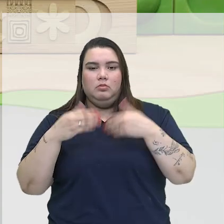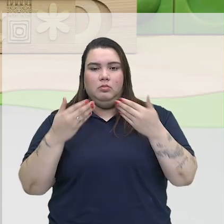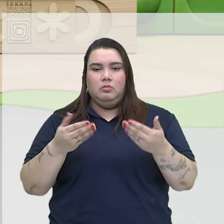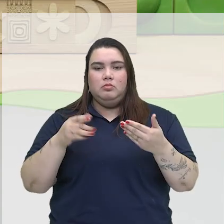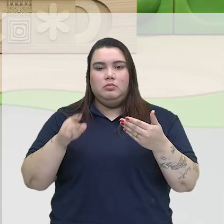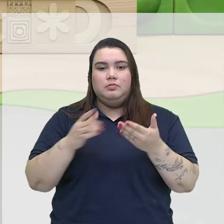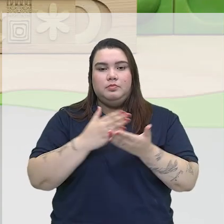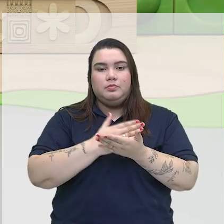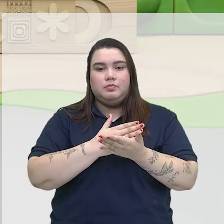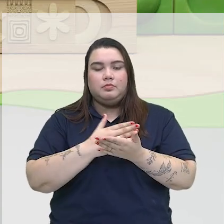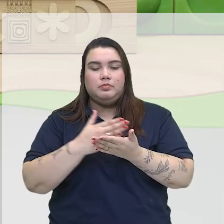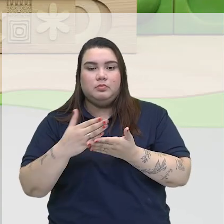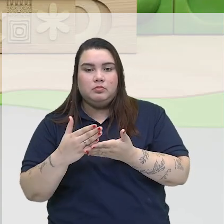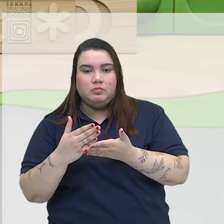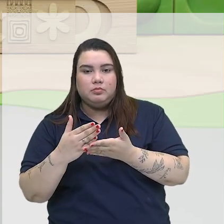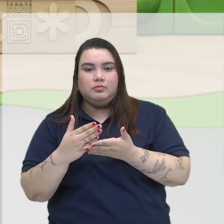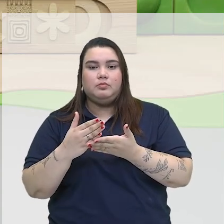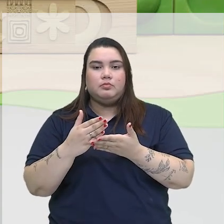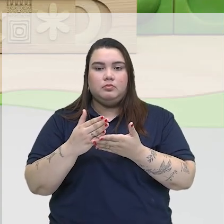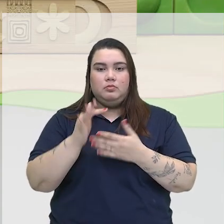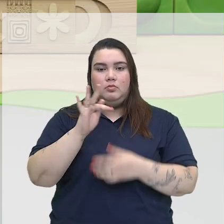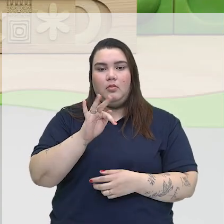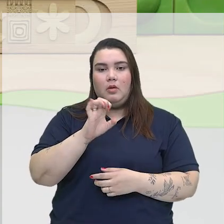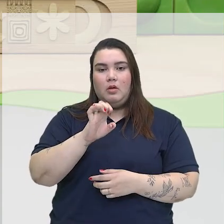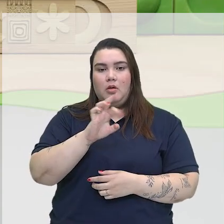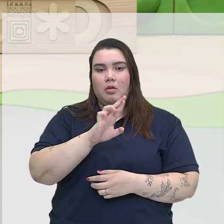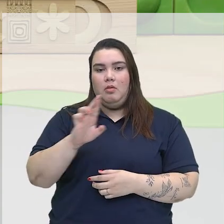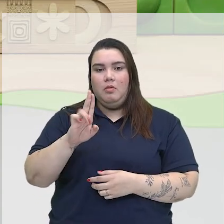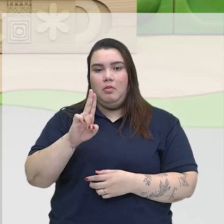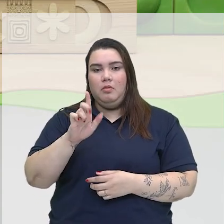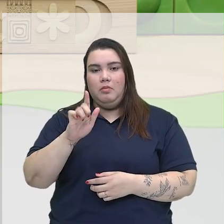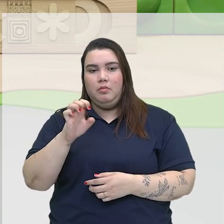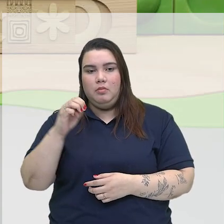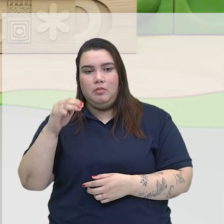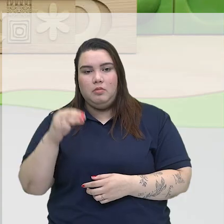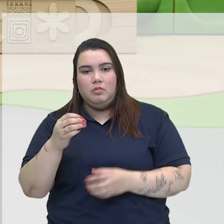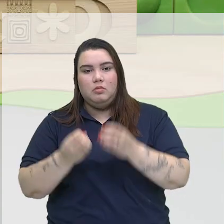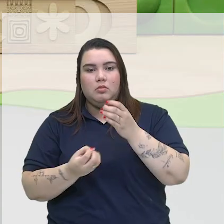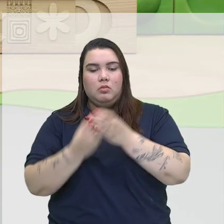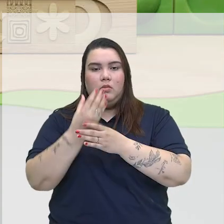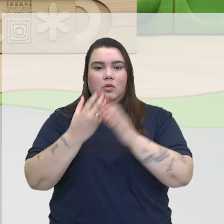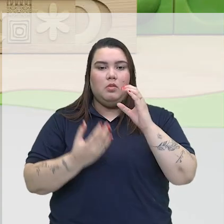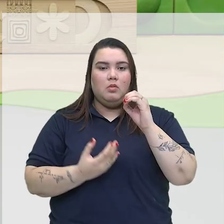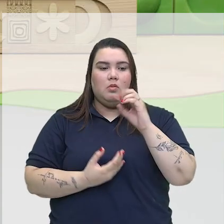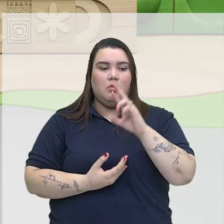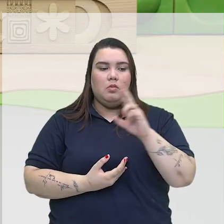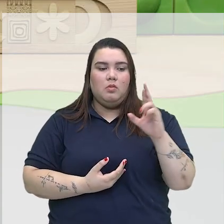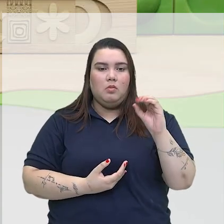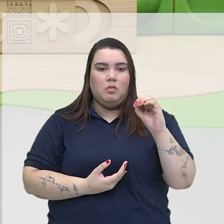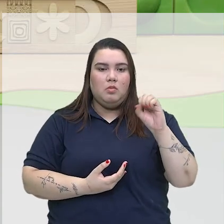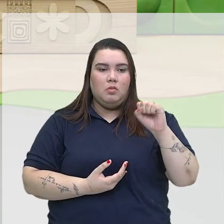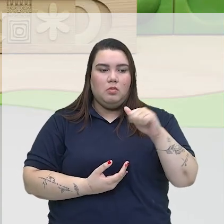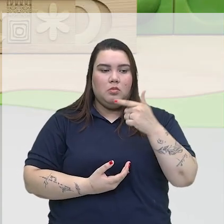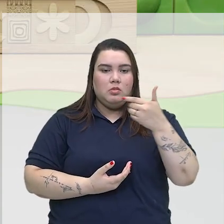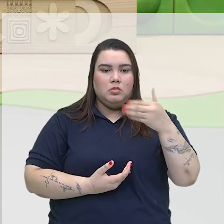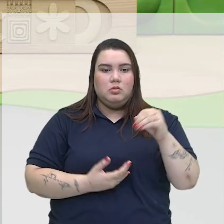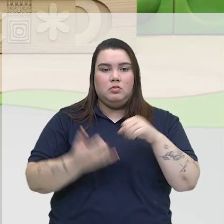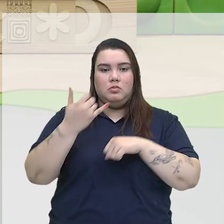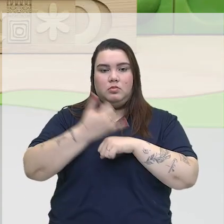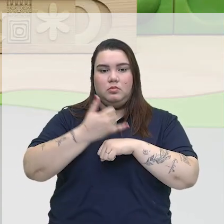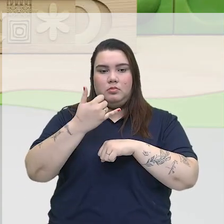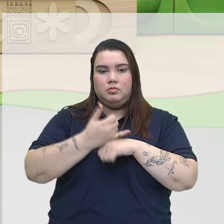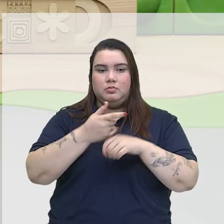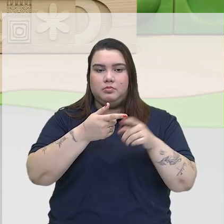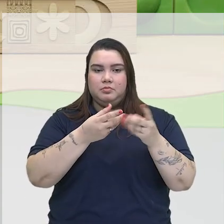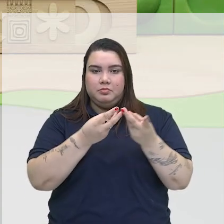faz o quê? A formação da ferrugem, que vai gerar ali uma corrosão, nos metais.